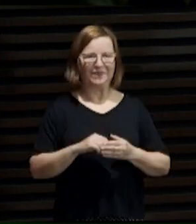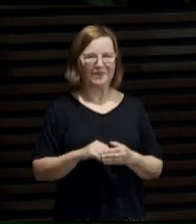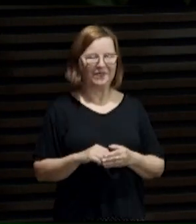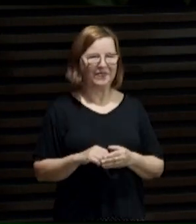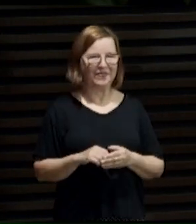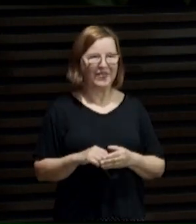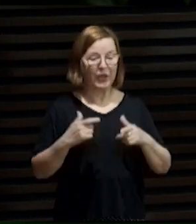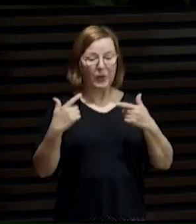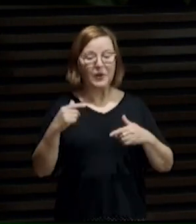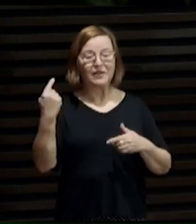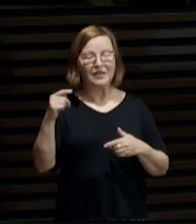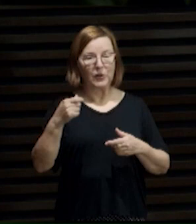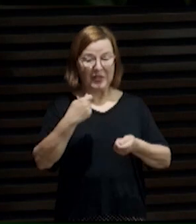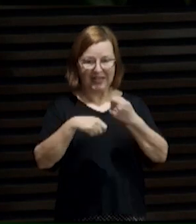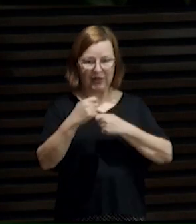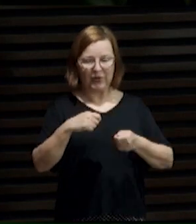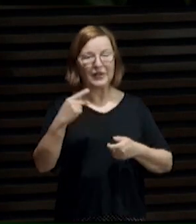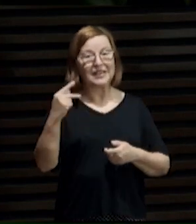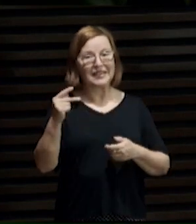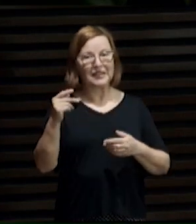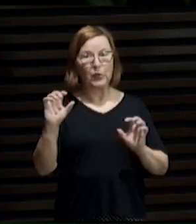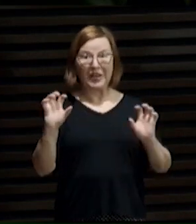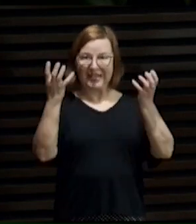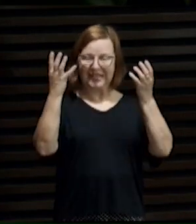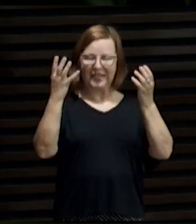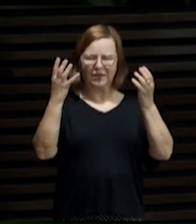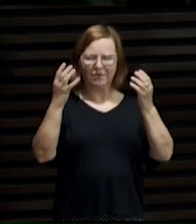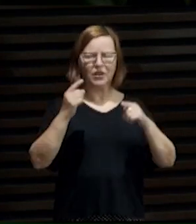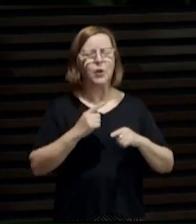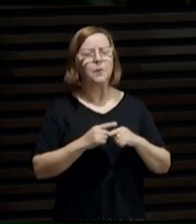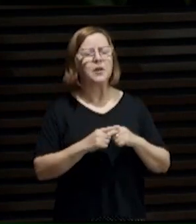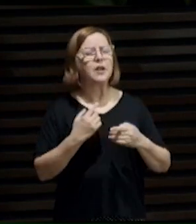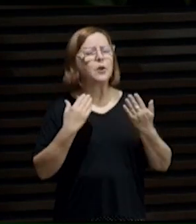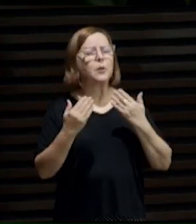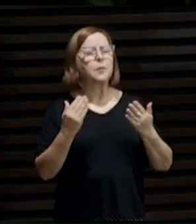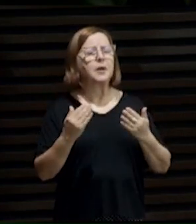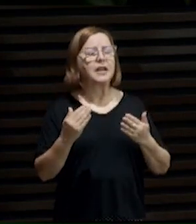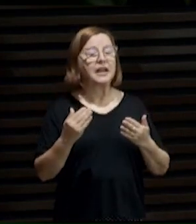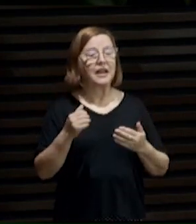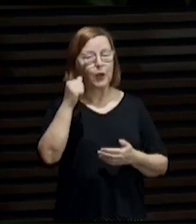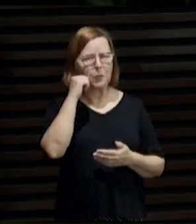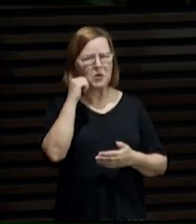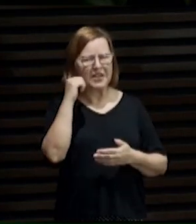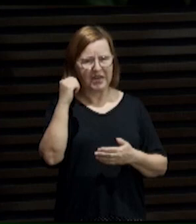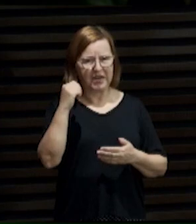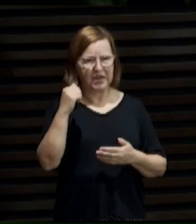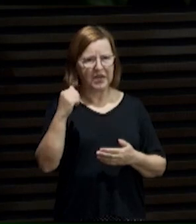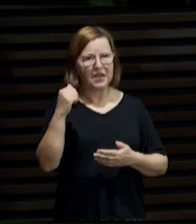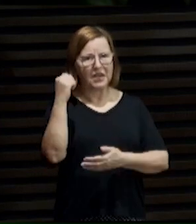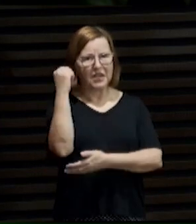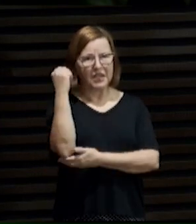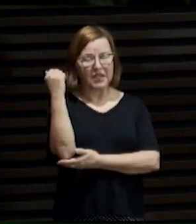negócio. Lá é o seu castelo. Por que comparar a mulher a uma videira? Tantas plantas lindas que tem. Por que a